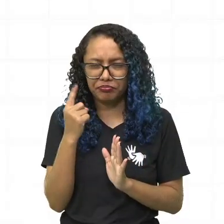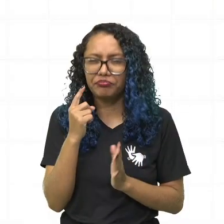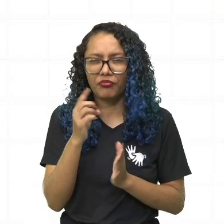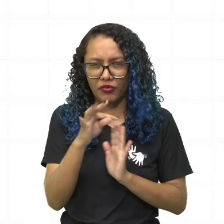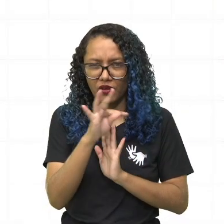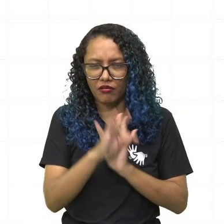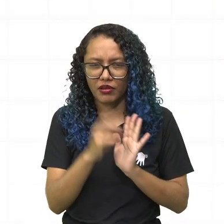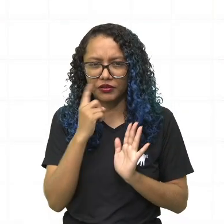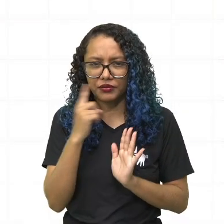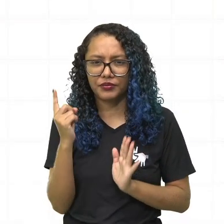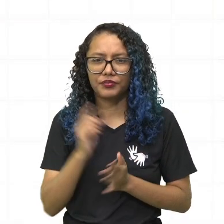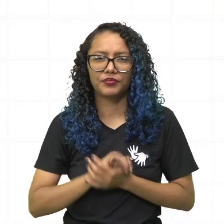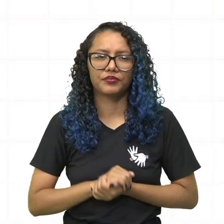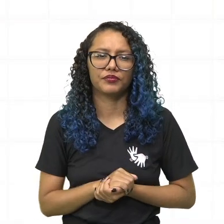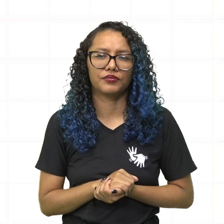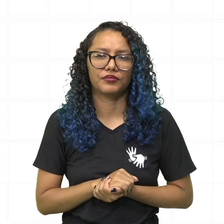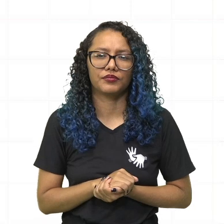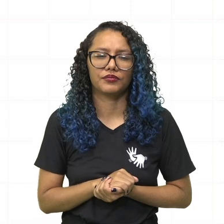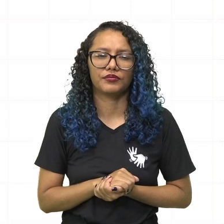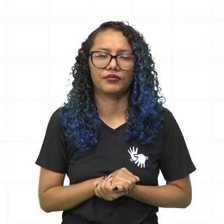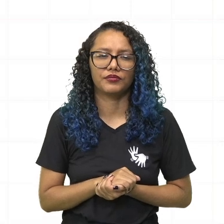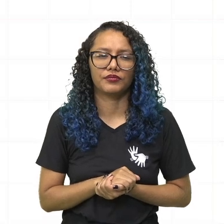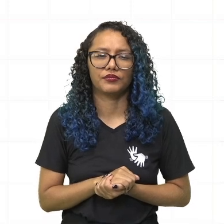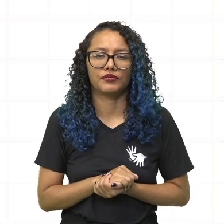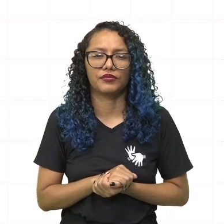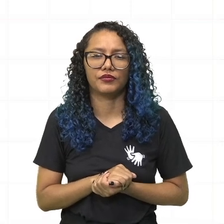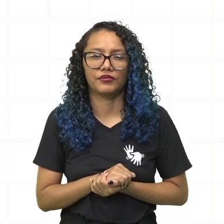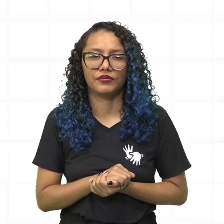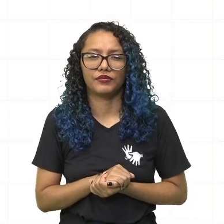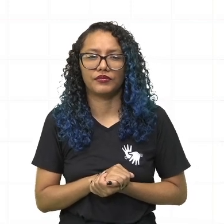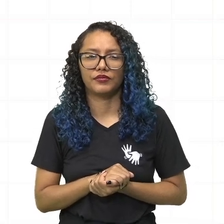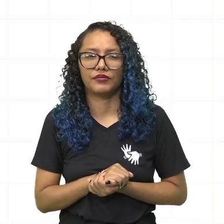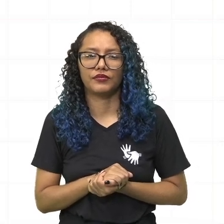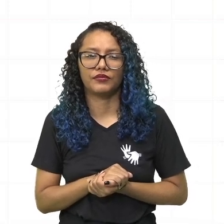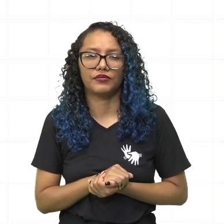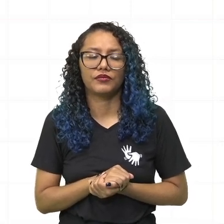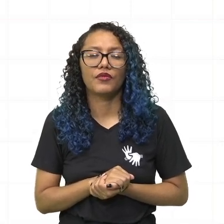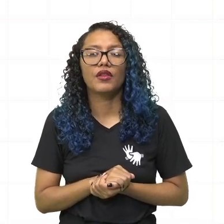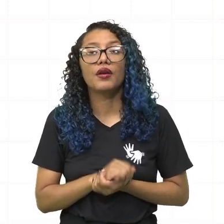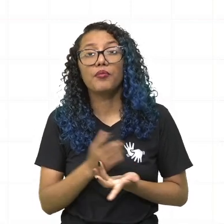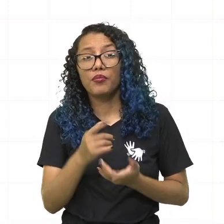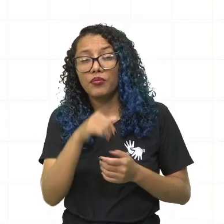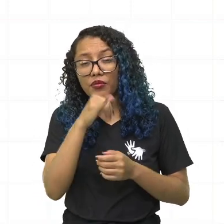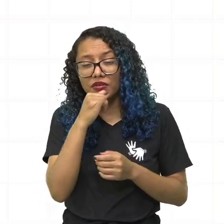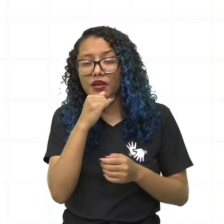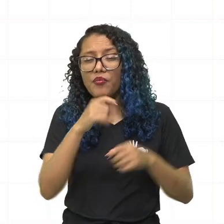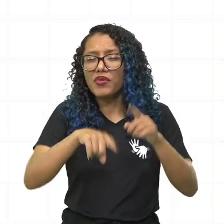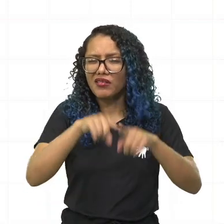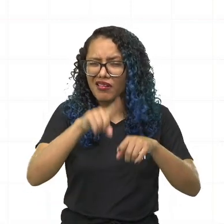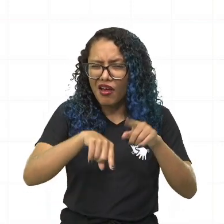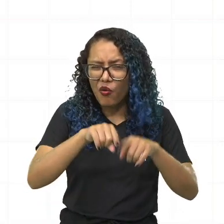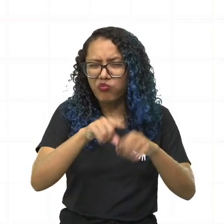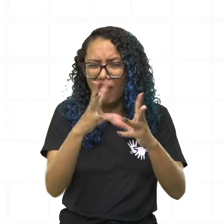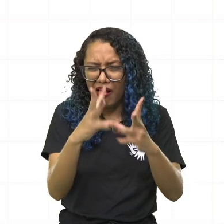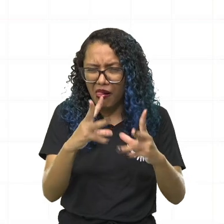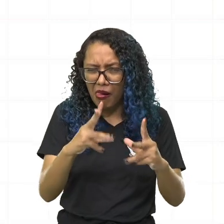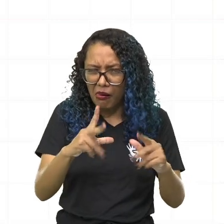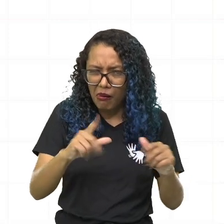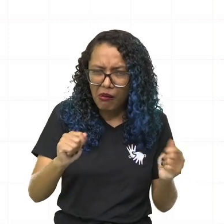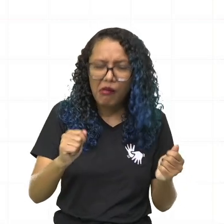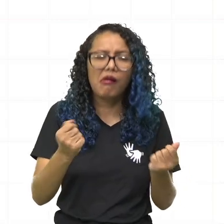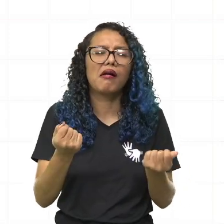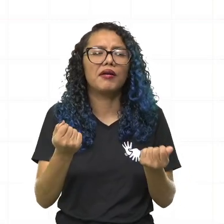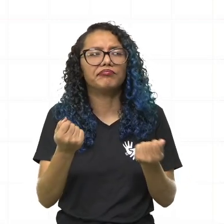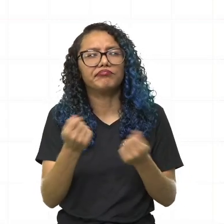ali? Nesse segundo tópico que está aparecendo ali. Material orgânico, restos de animais, né, restos de vegetais,